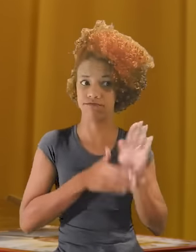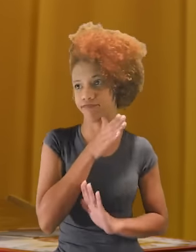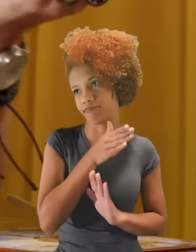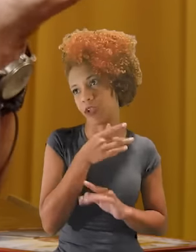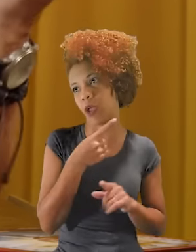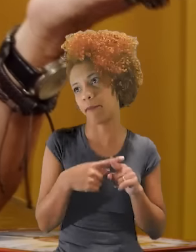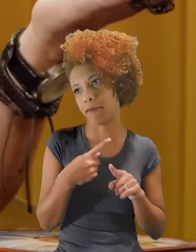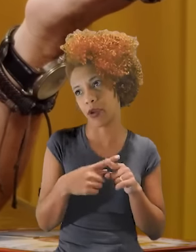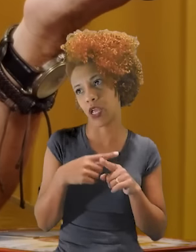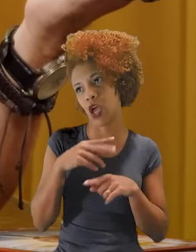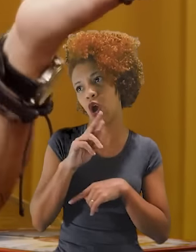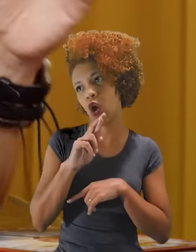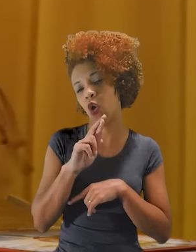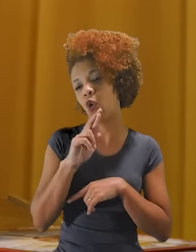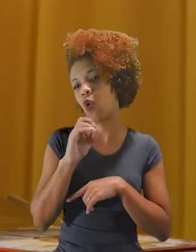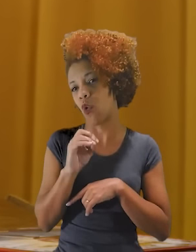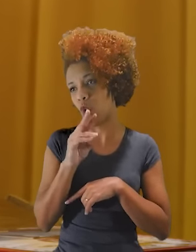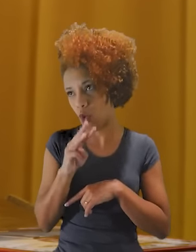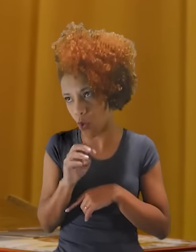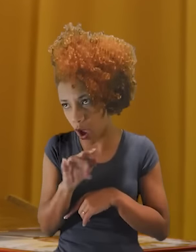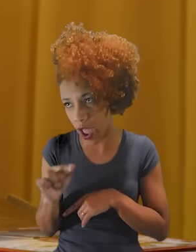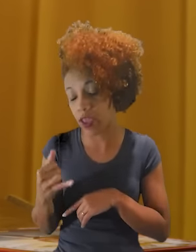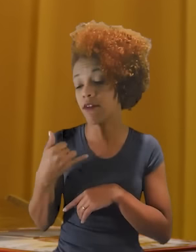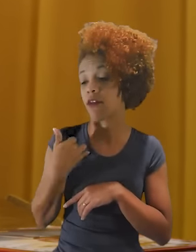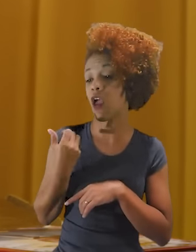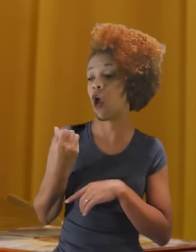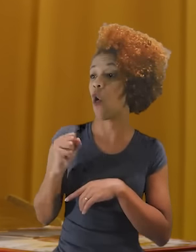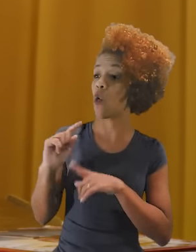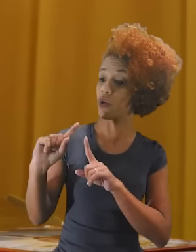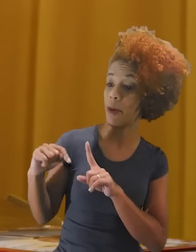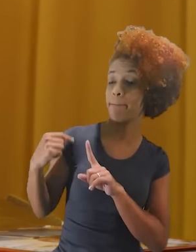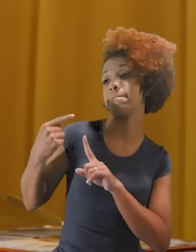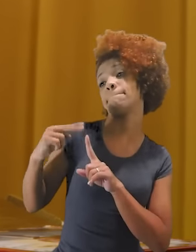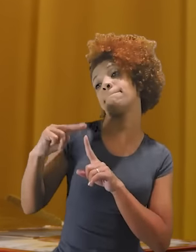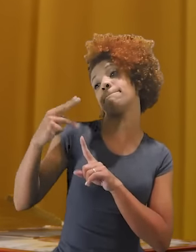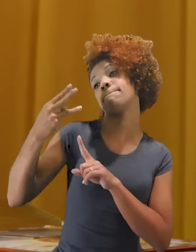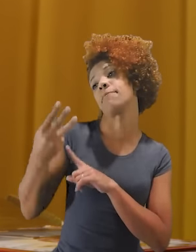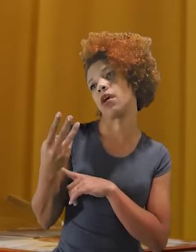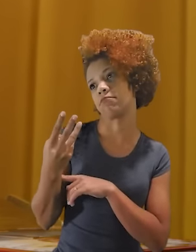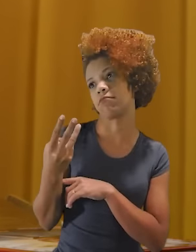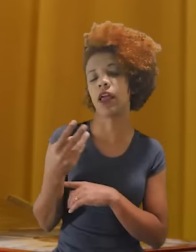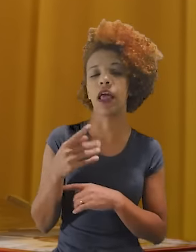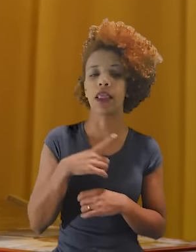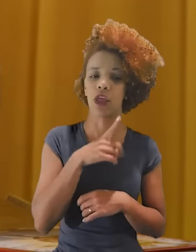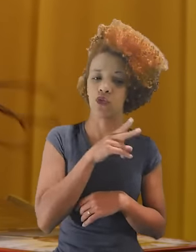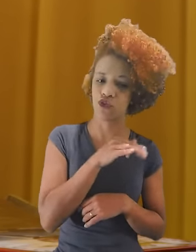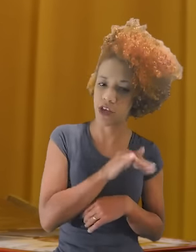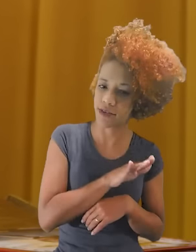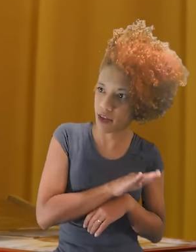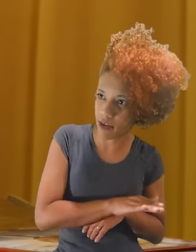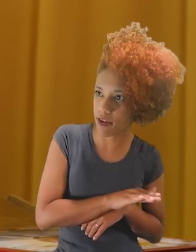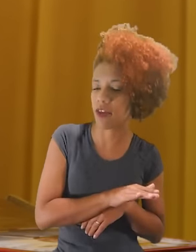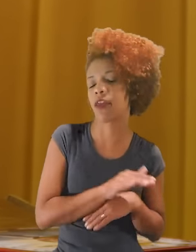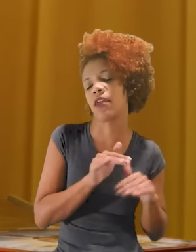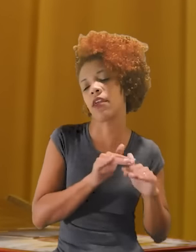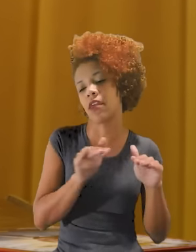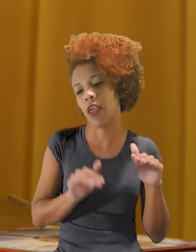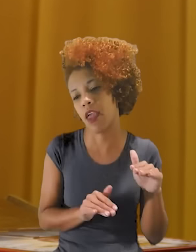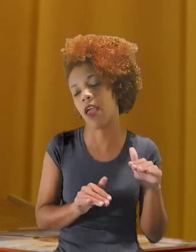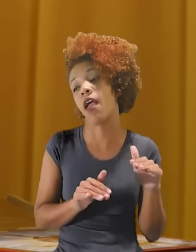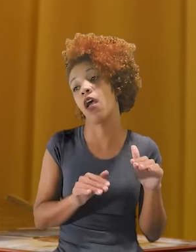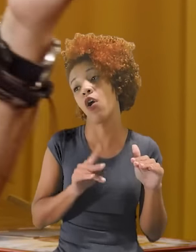vazaram, porque o Roy, né, ele era 8 anos mais velho e os outros dois irmãos mais velhos ainda que o Roy. Sim. Então o Disney era o caçula e abaixo dele a Ruth, que é